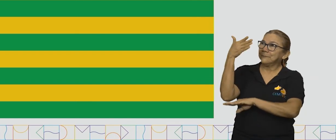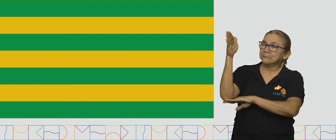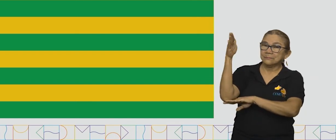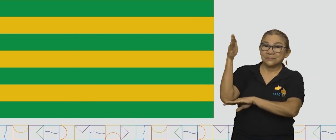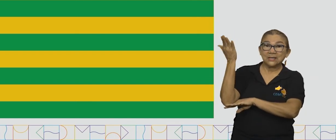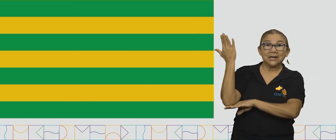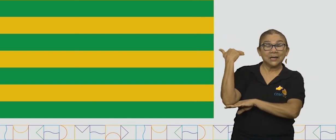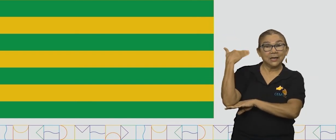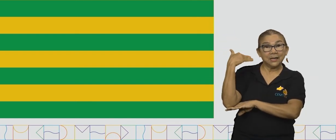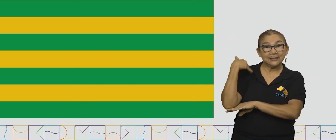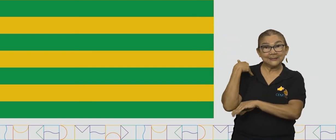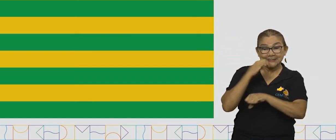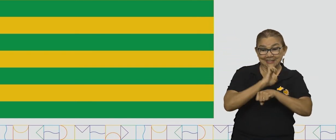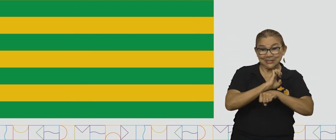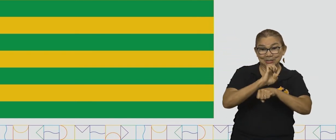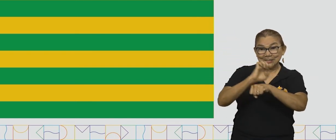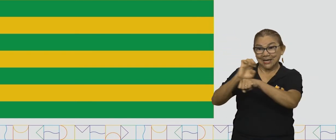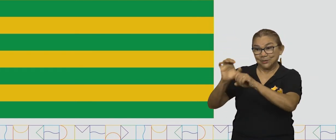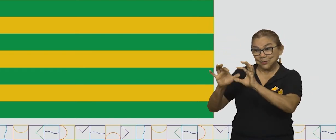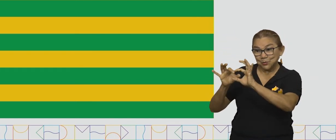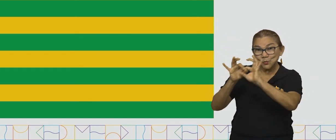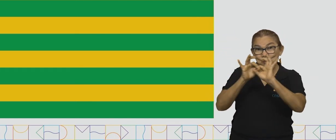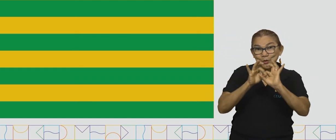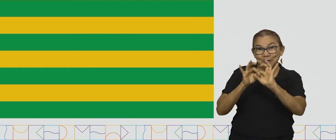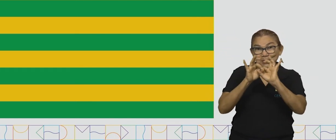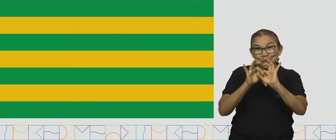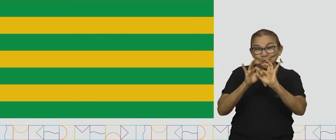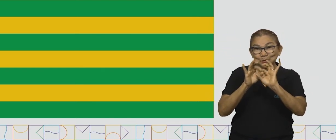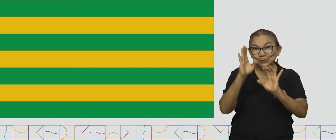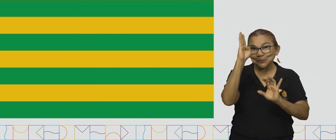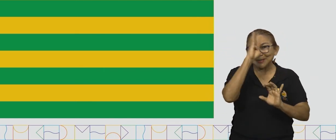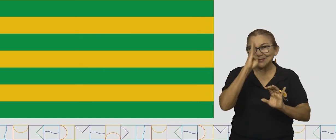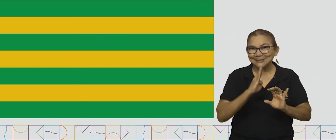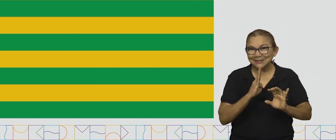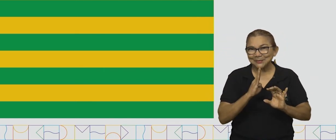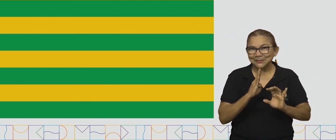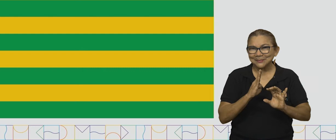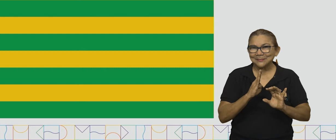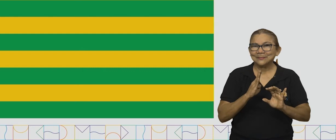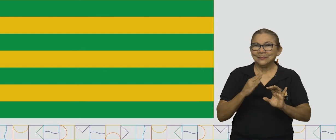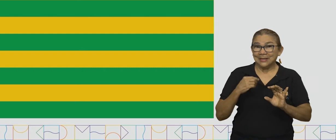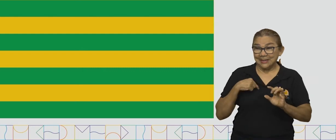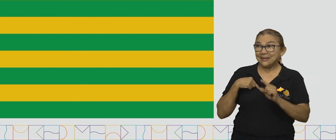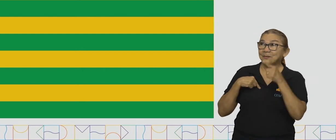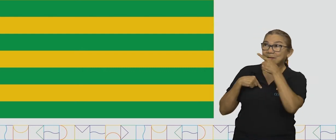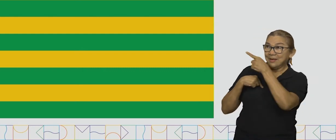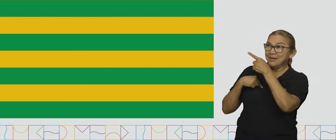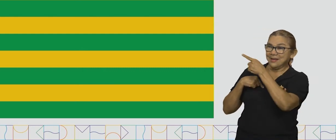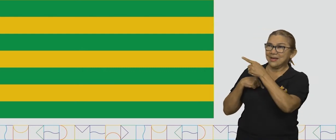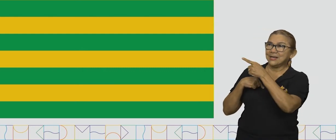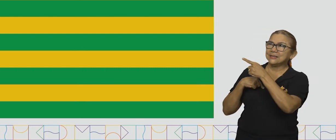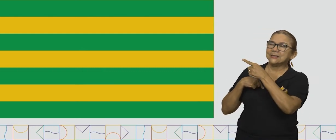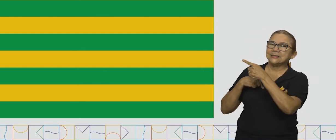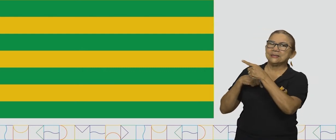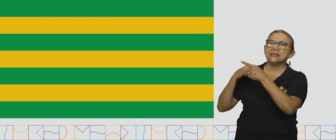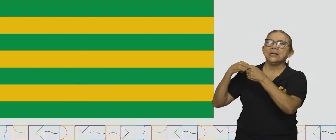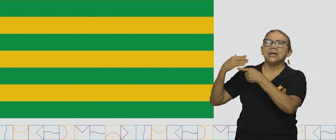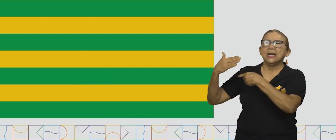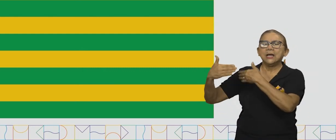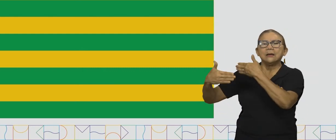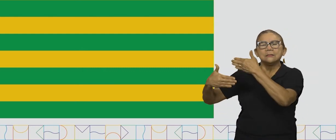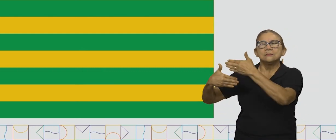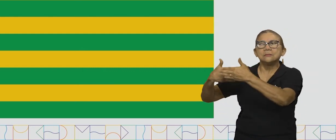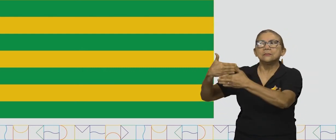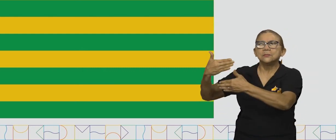Estados Unidos do Brasil. Muita criatividade, você não acha? Mas esse modelo de bandeira durou só alguns dias. Ela era